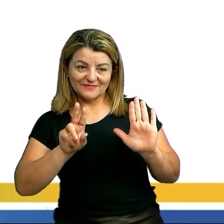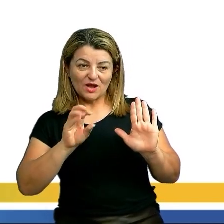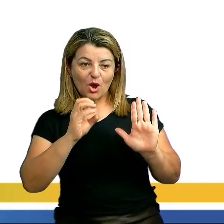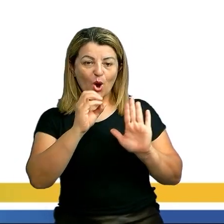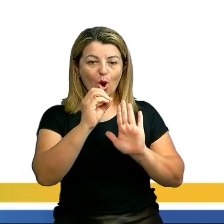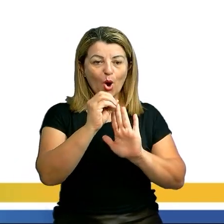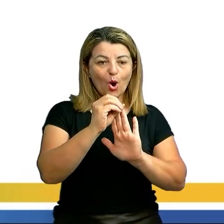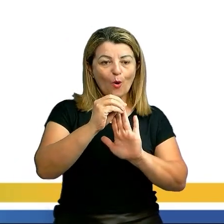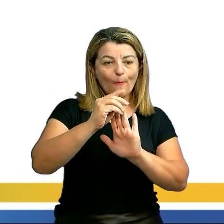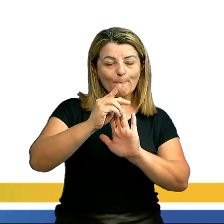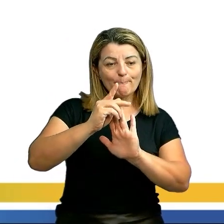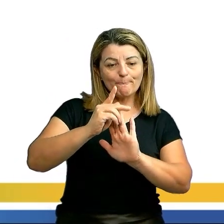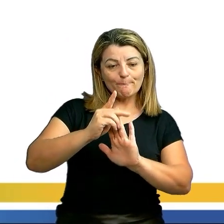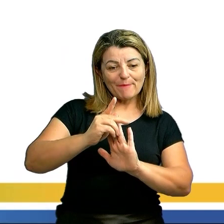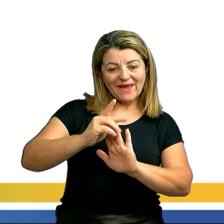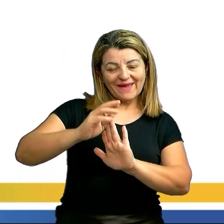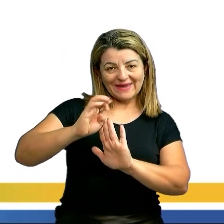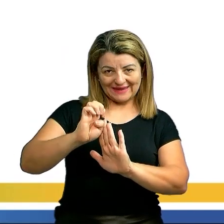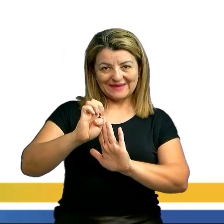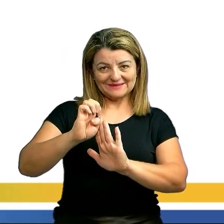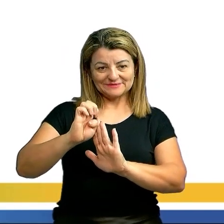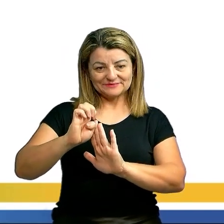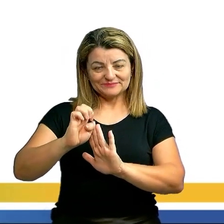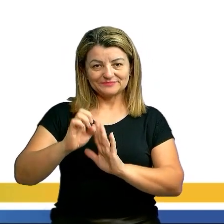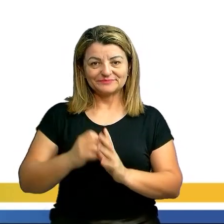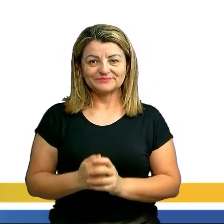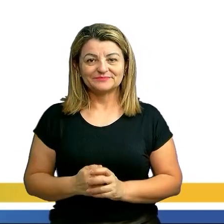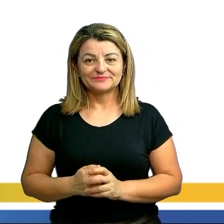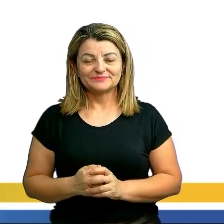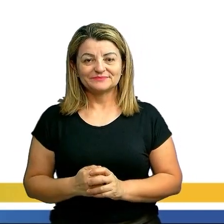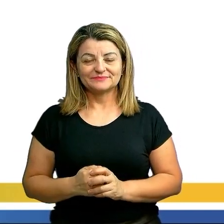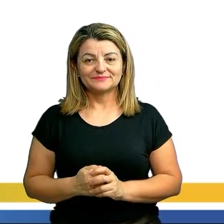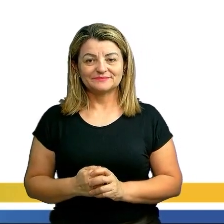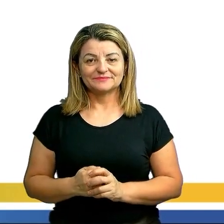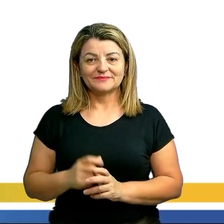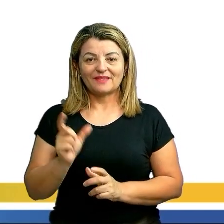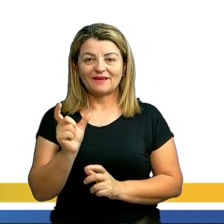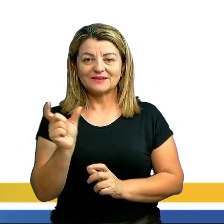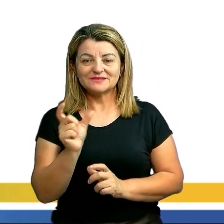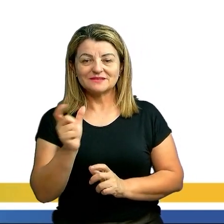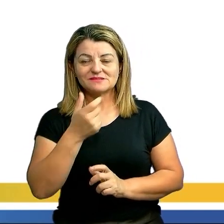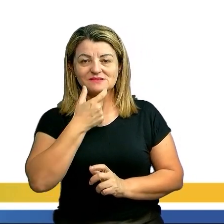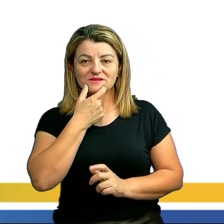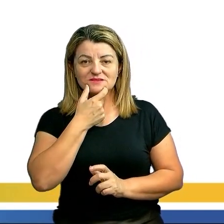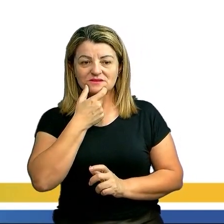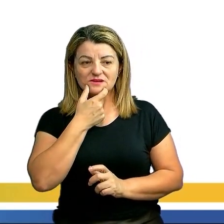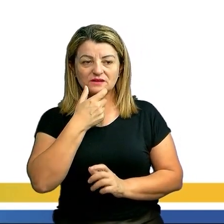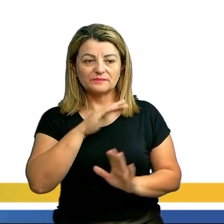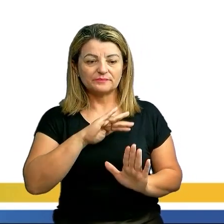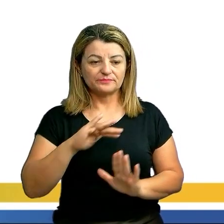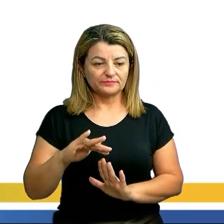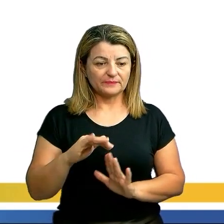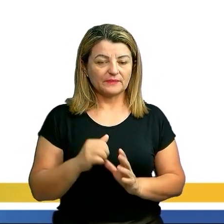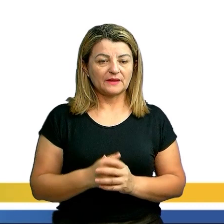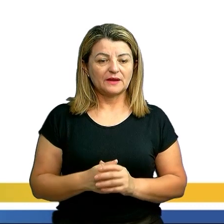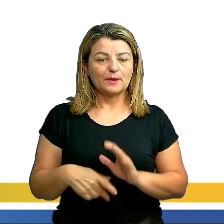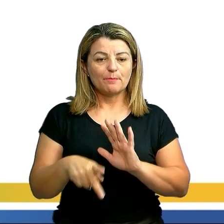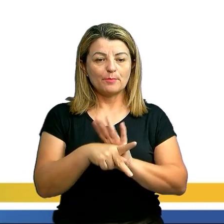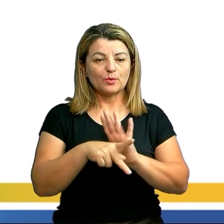OPEC, né, com C no final, porque a sigla é em inglês. Organization Petroleum